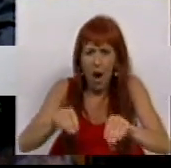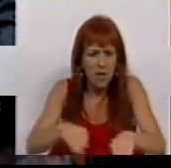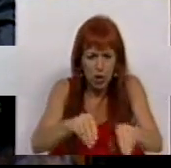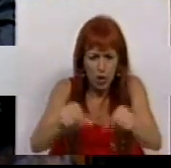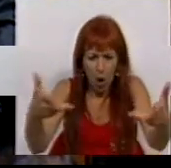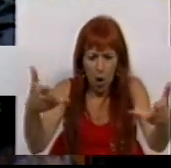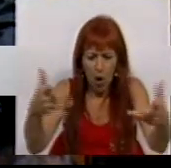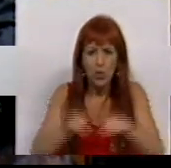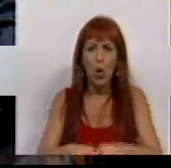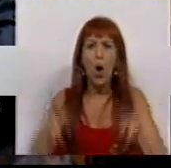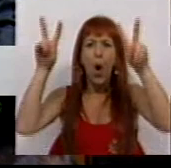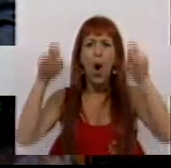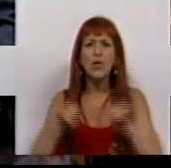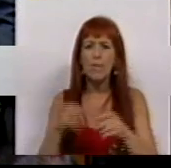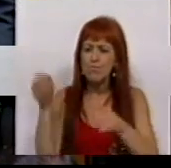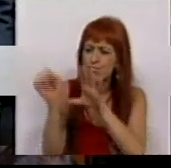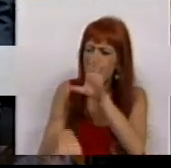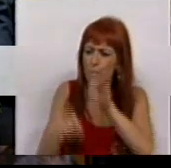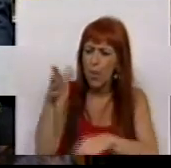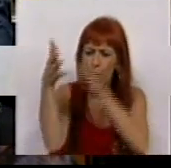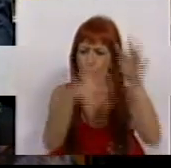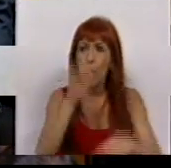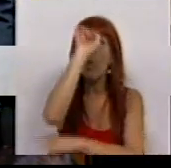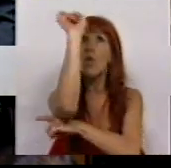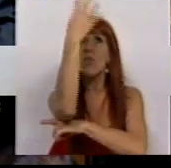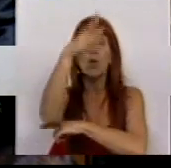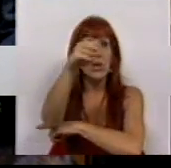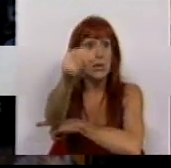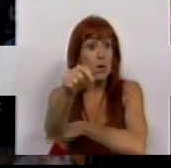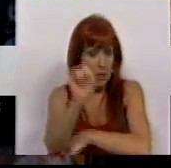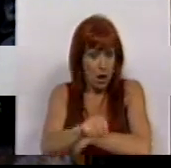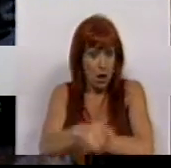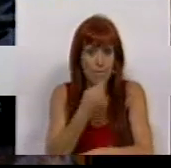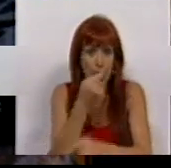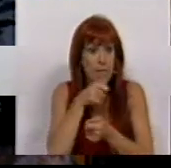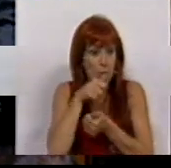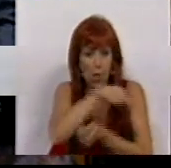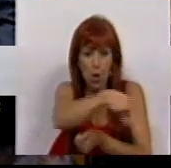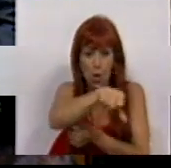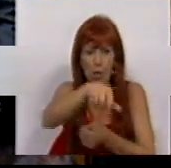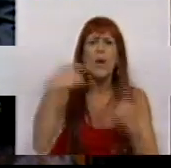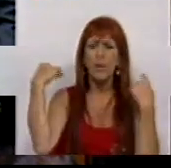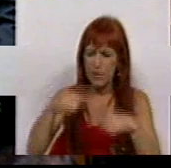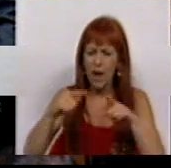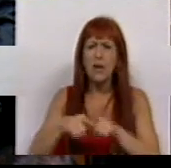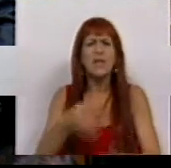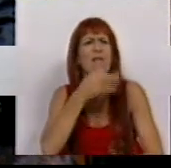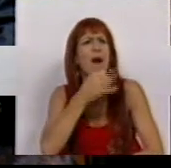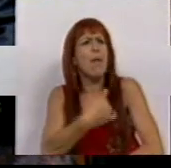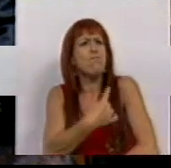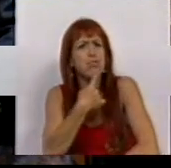solo, ou o assunto da introdução da produção florestal em terrenos de cultivo e de regadio, que se tem vindo a